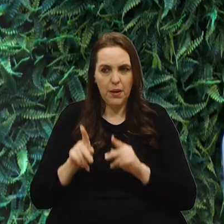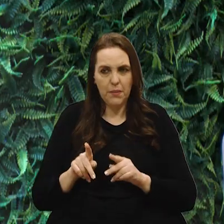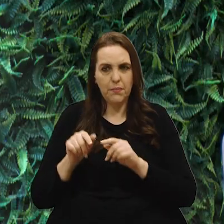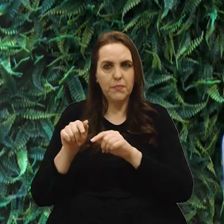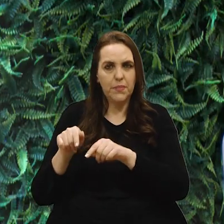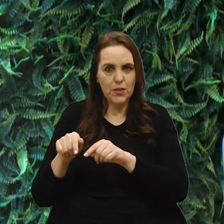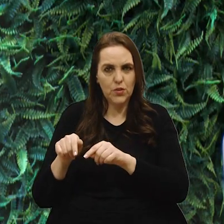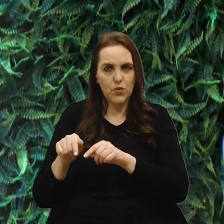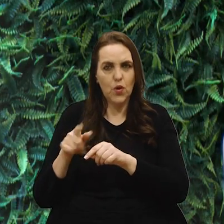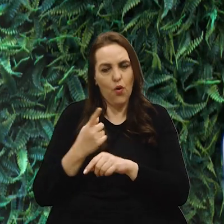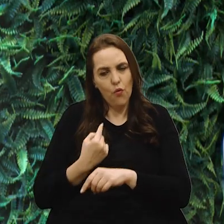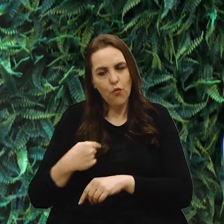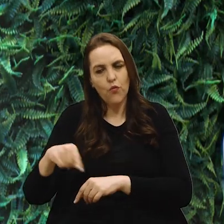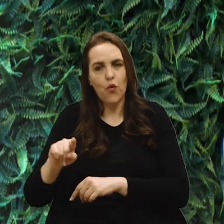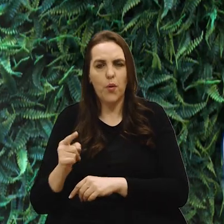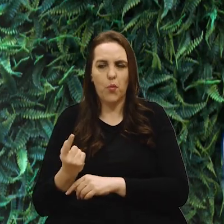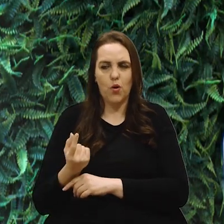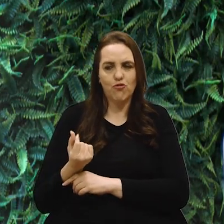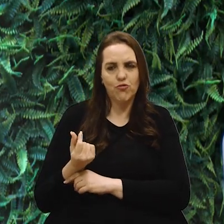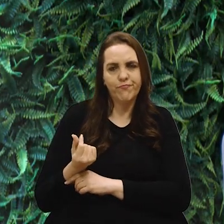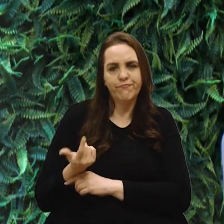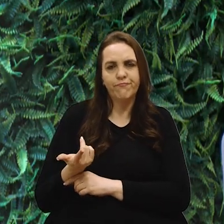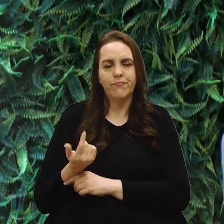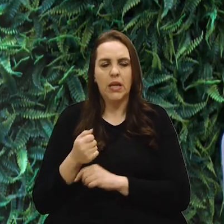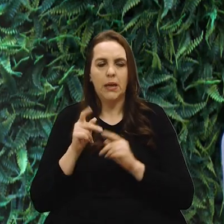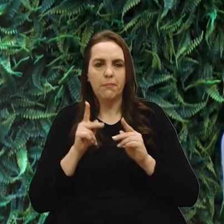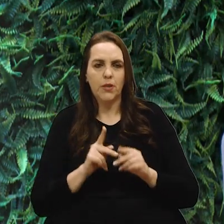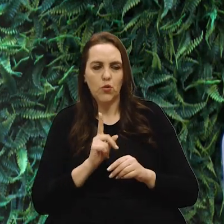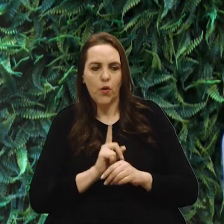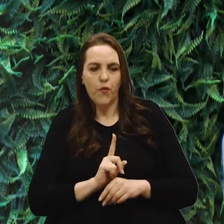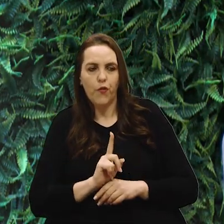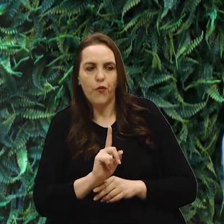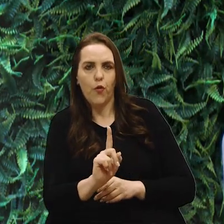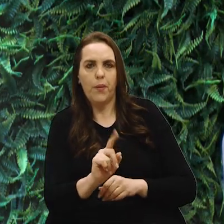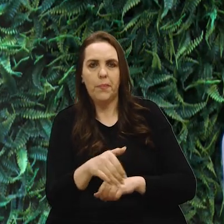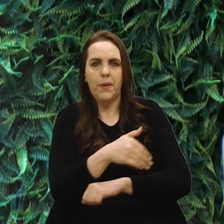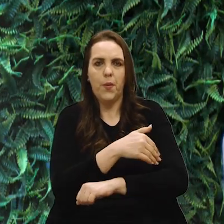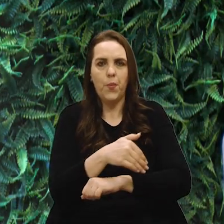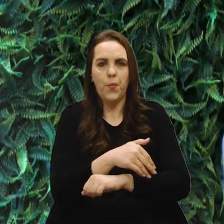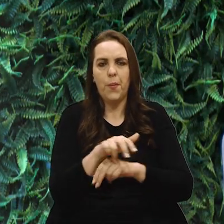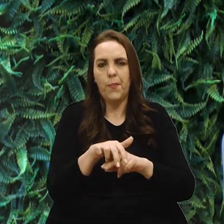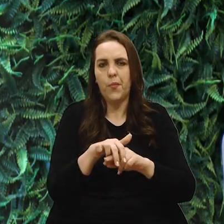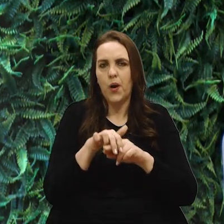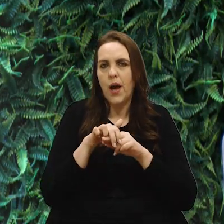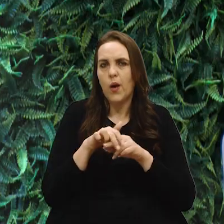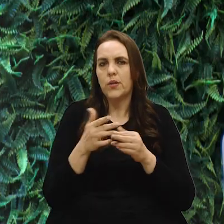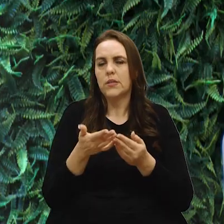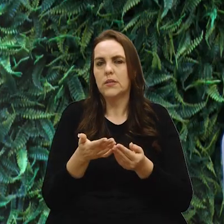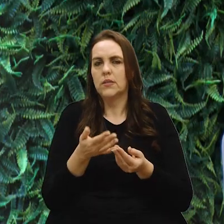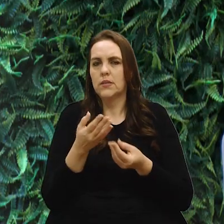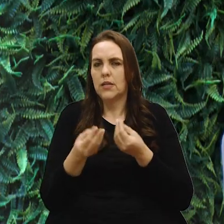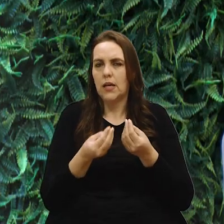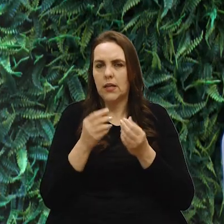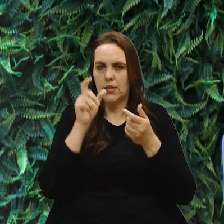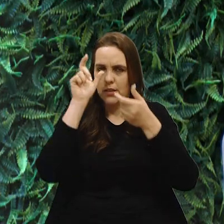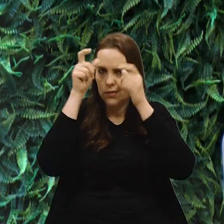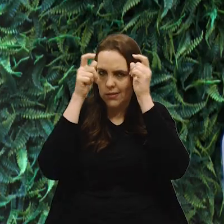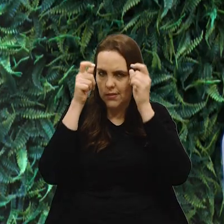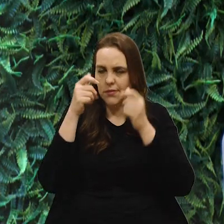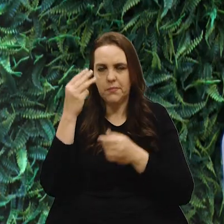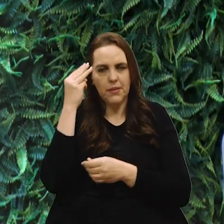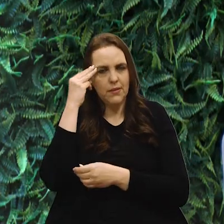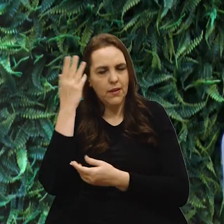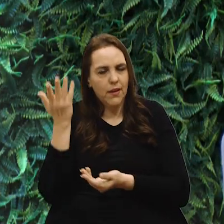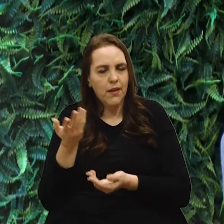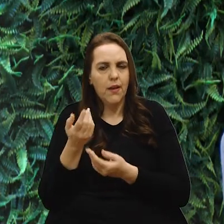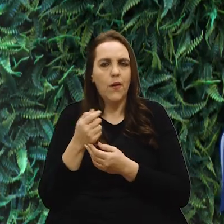aquela pessoa que foi por questão financeira, aquela pessoa que foi por questão de um transtorno